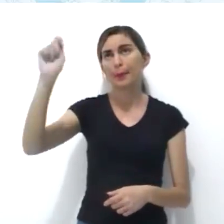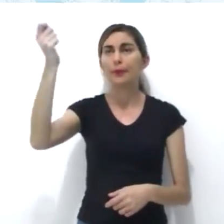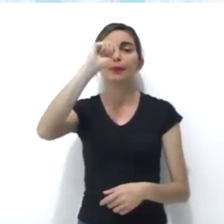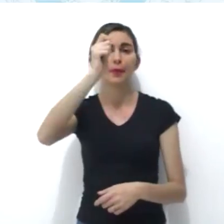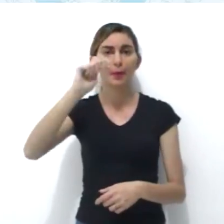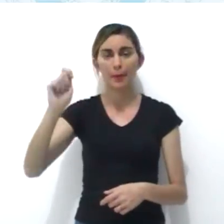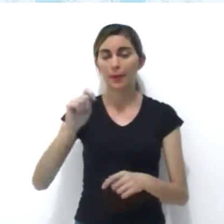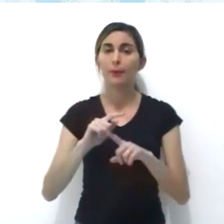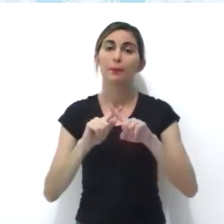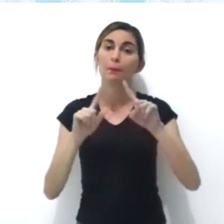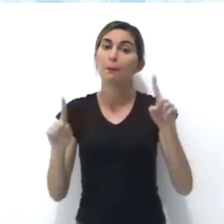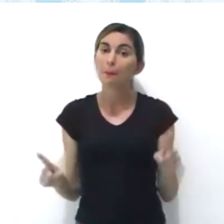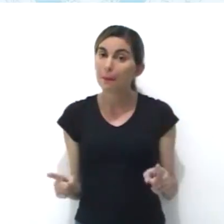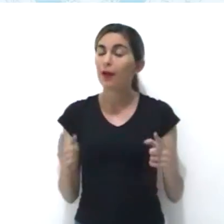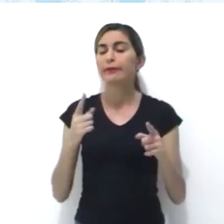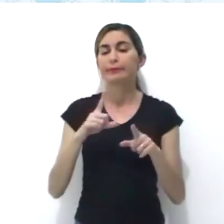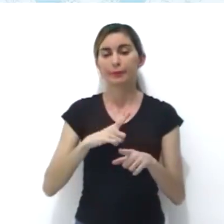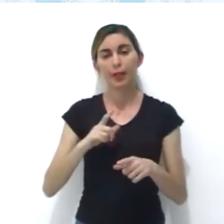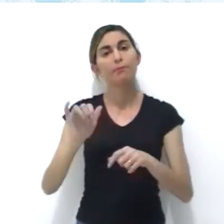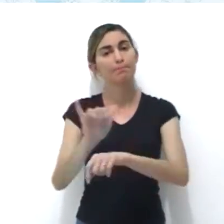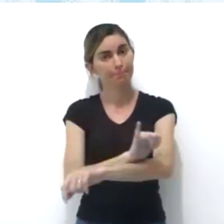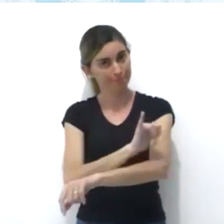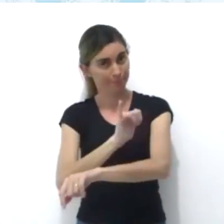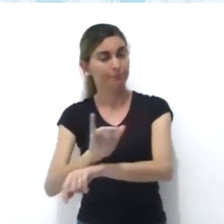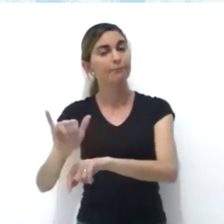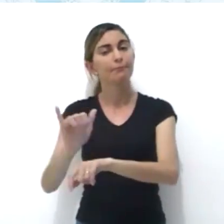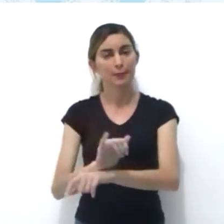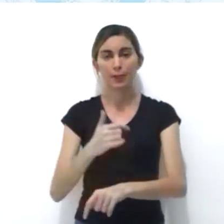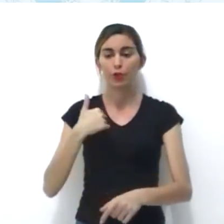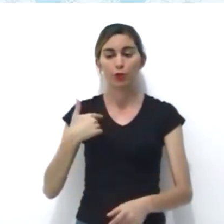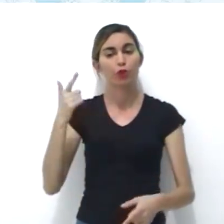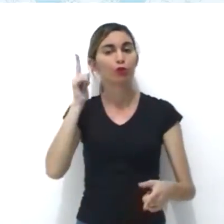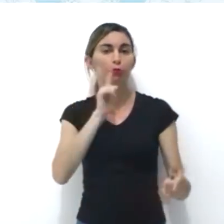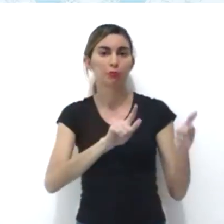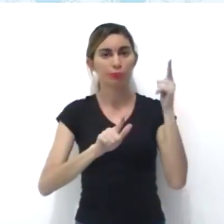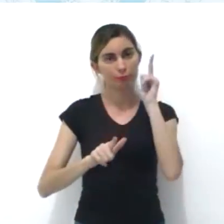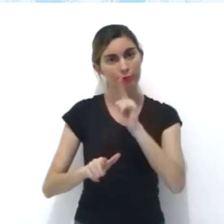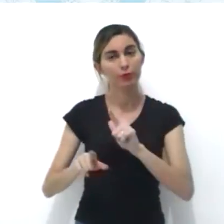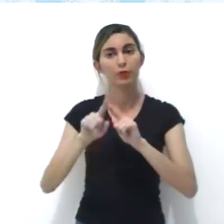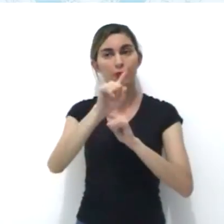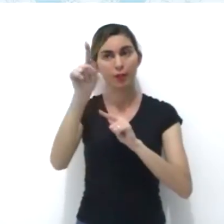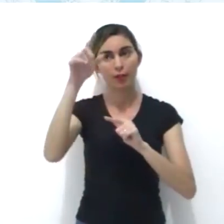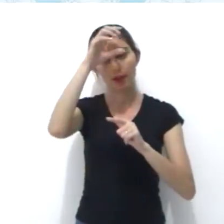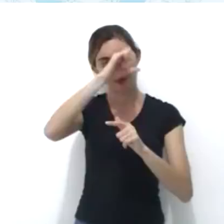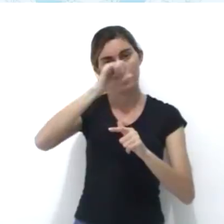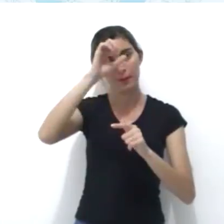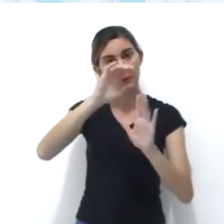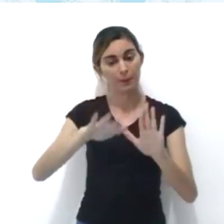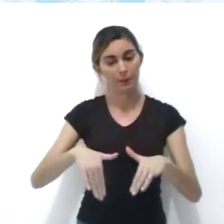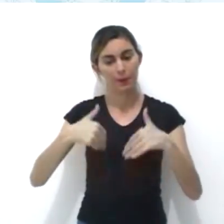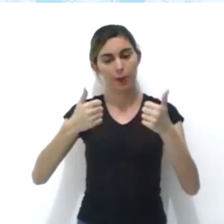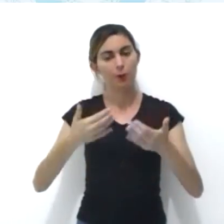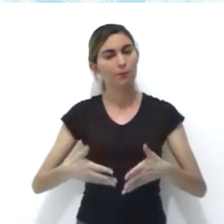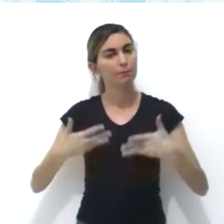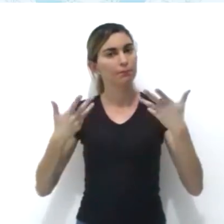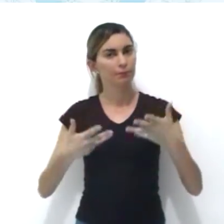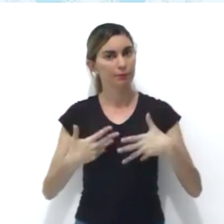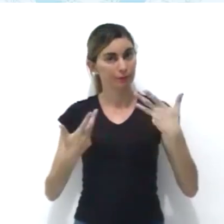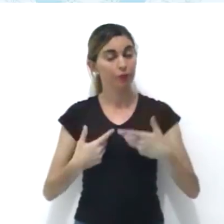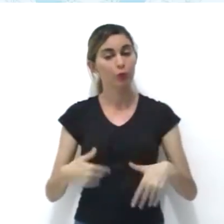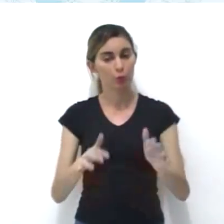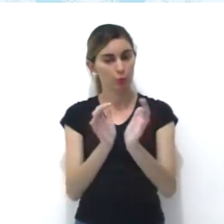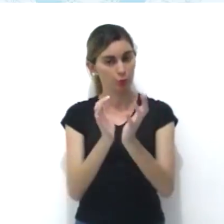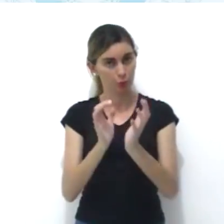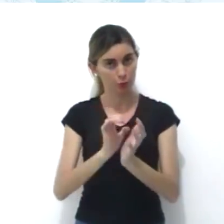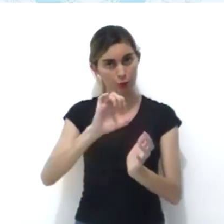a escrever. Mas existe também estratégias para a gente conseguir tornar aquele aprendizagem mais divertido.